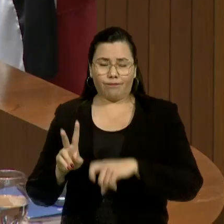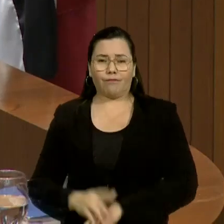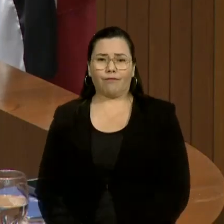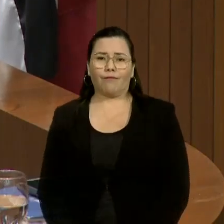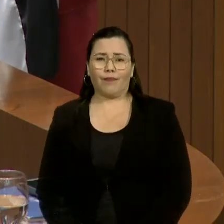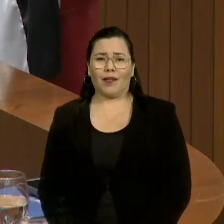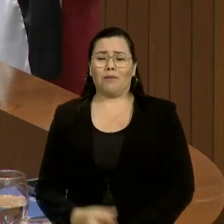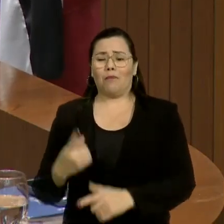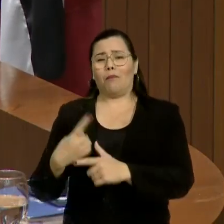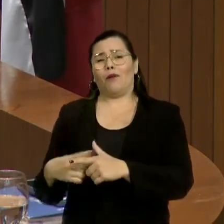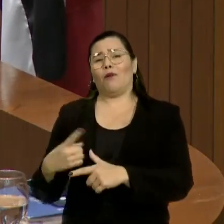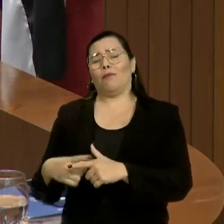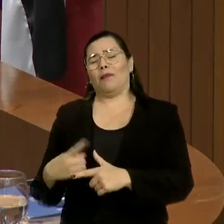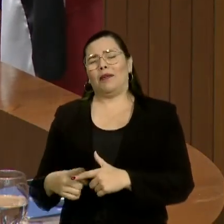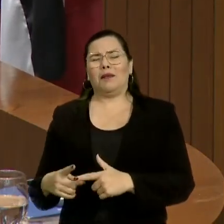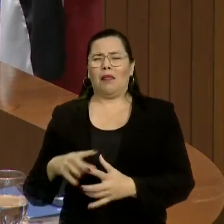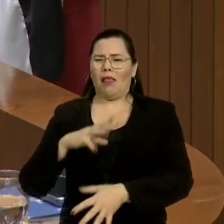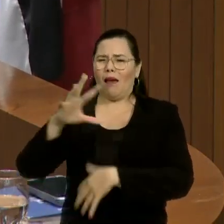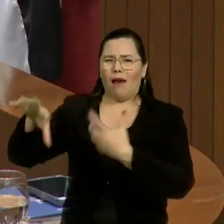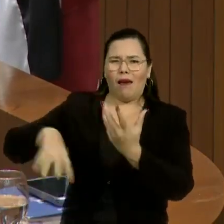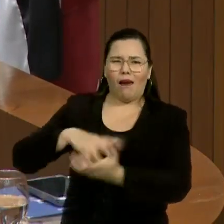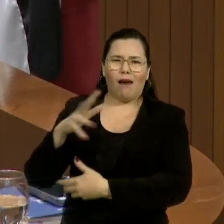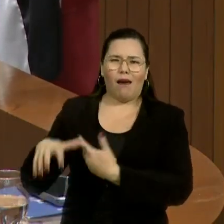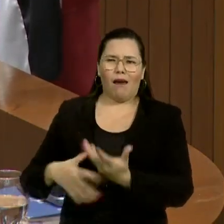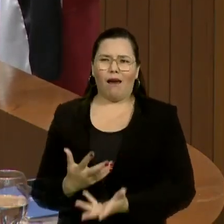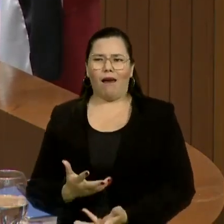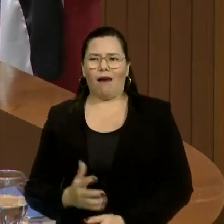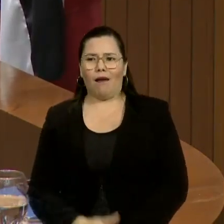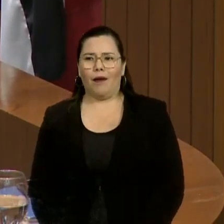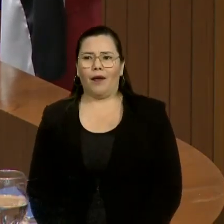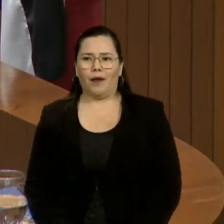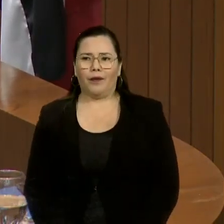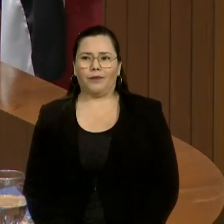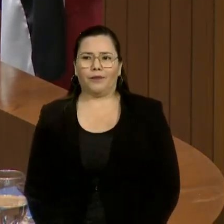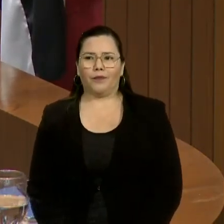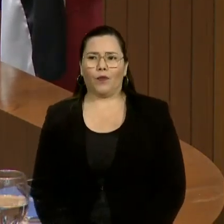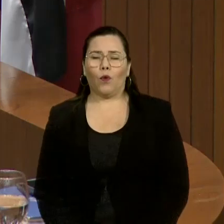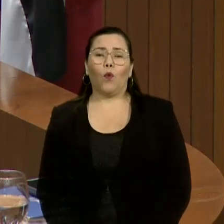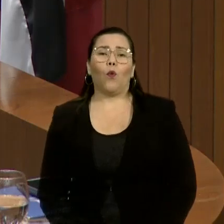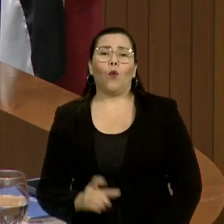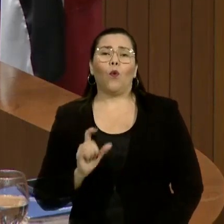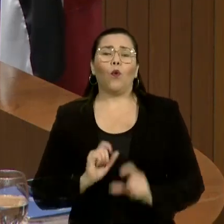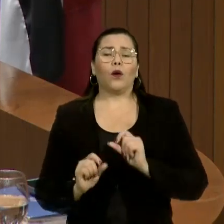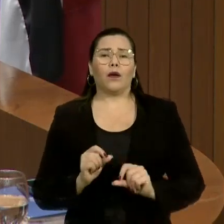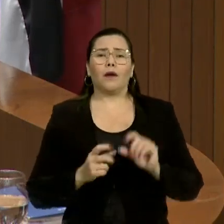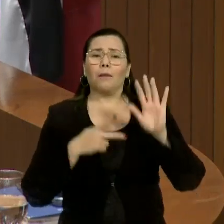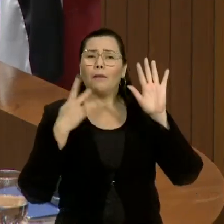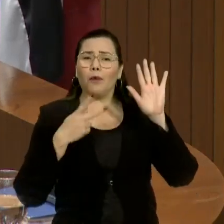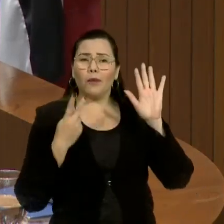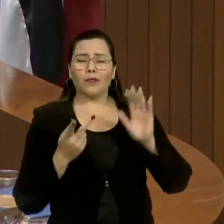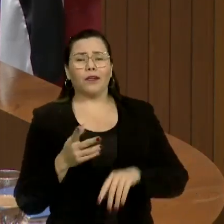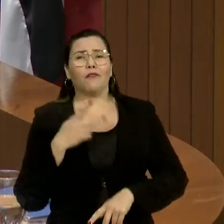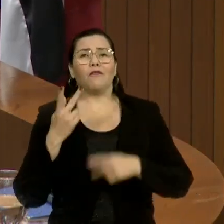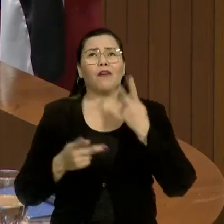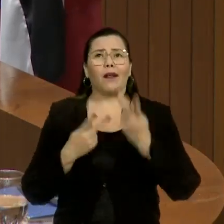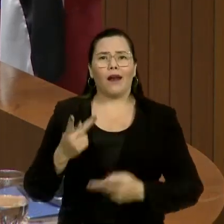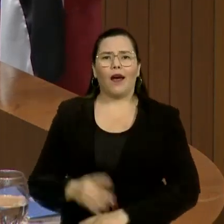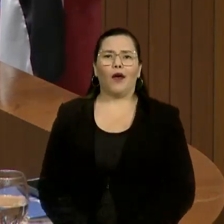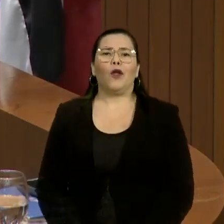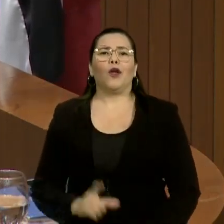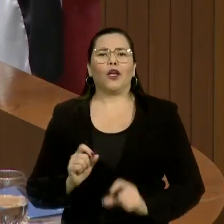assim, o horizonte que a gente vê no funcionamento, no que foi desenhado ali para atender 200 animais por